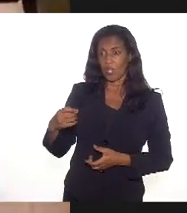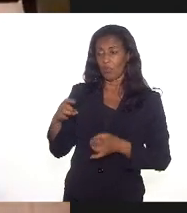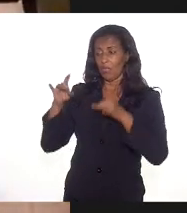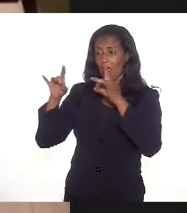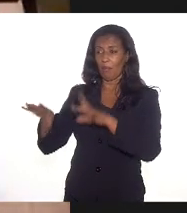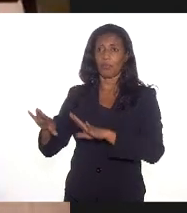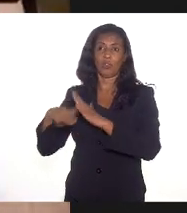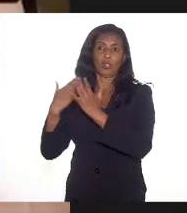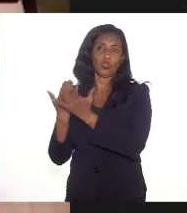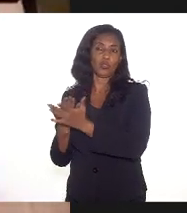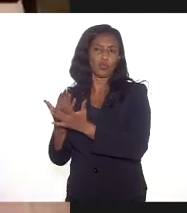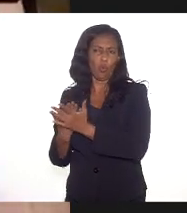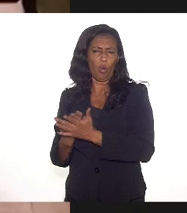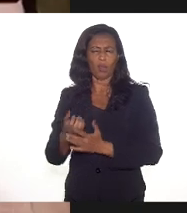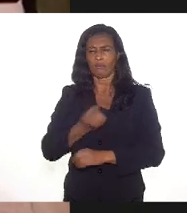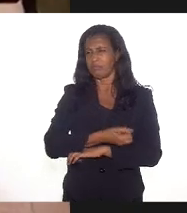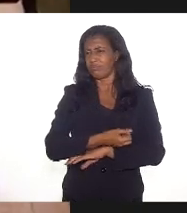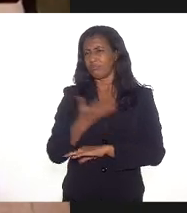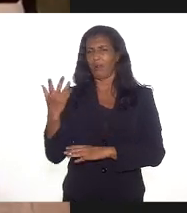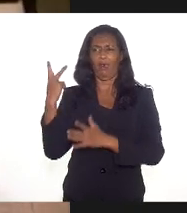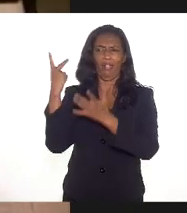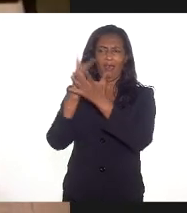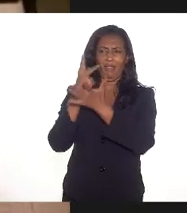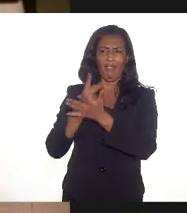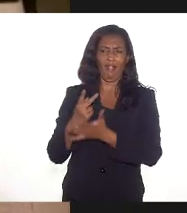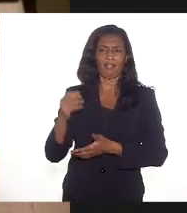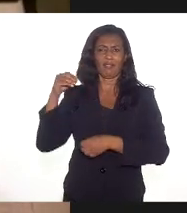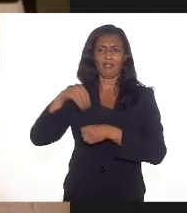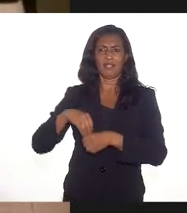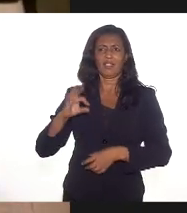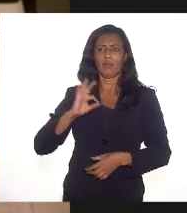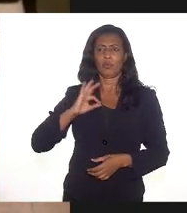escola. Muitas coisas erradas dentro da polícia.